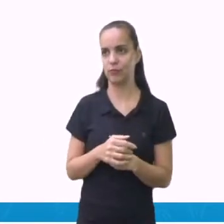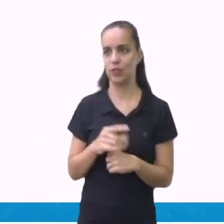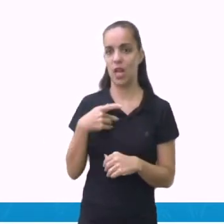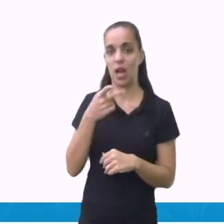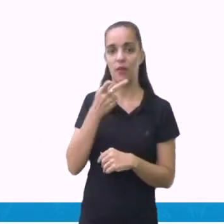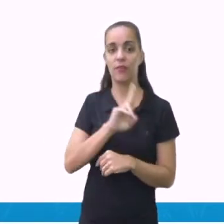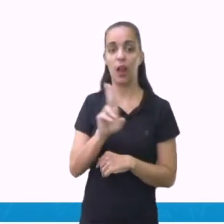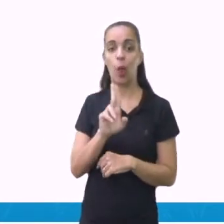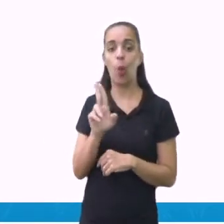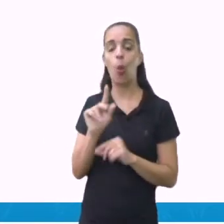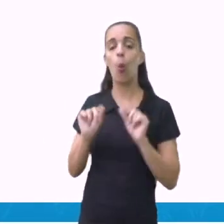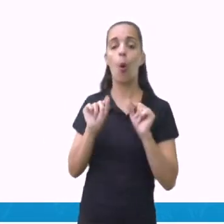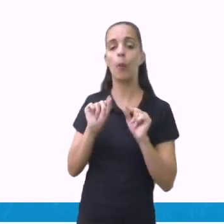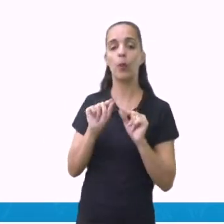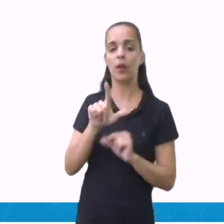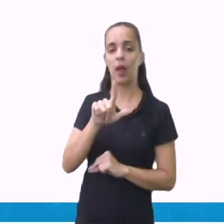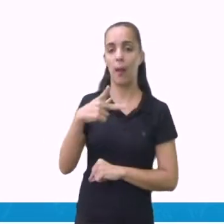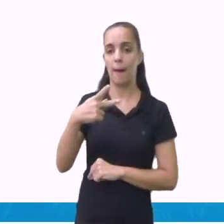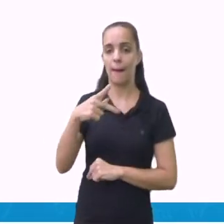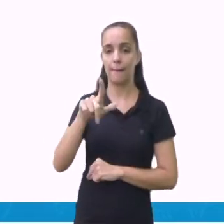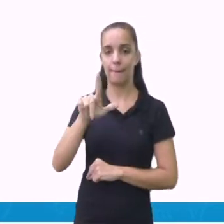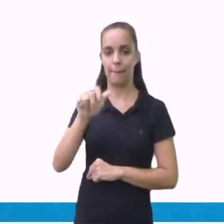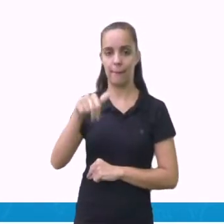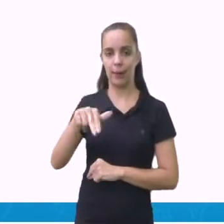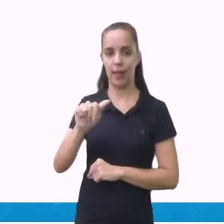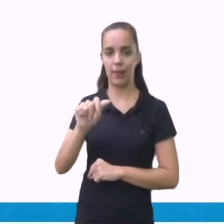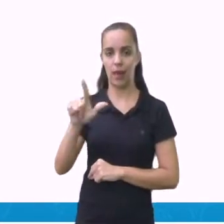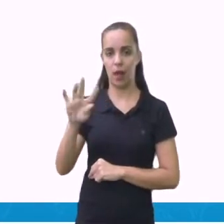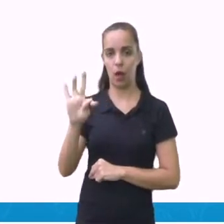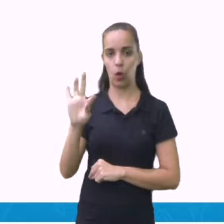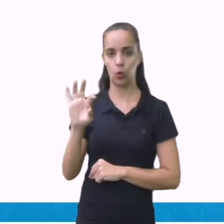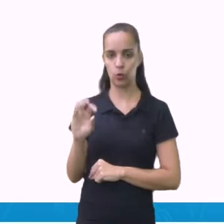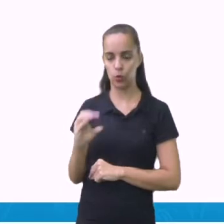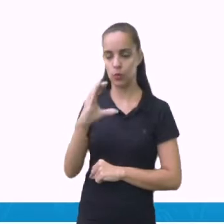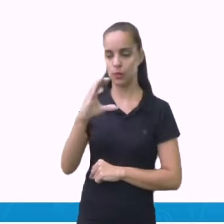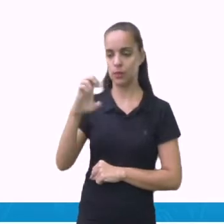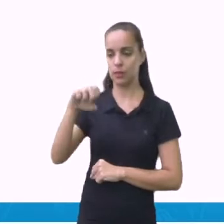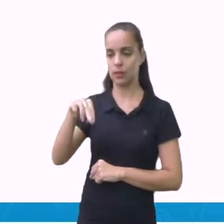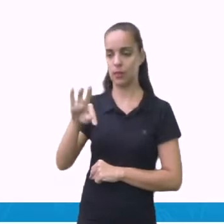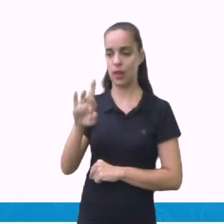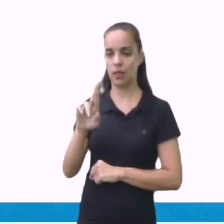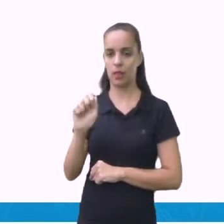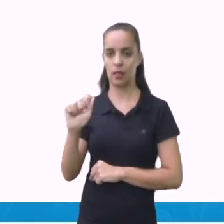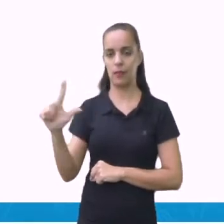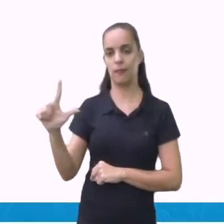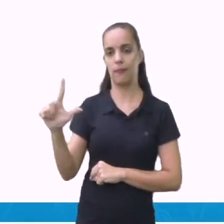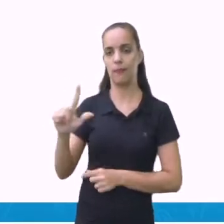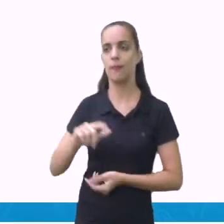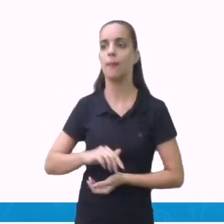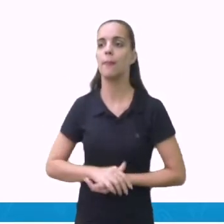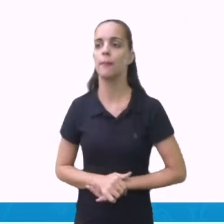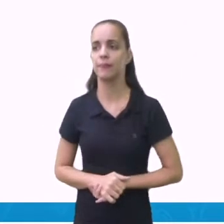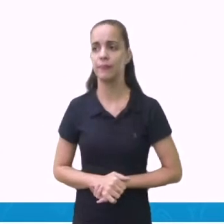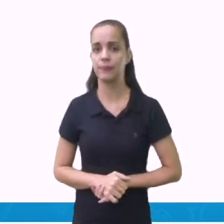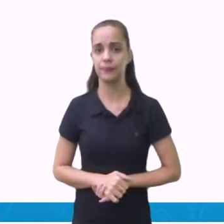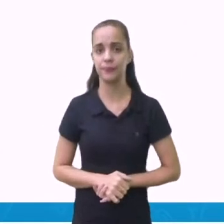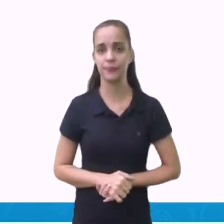Planalto Central. Vocês podem ouvir que Brasília fica no Planalto Central. Ela fica mais no centro do